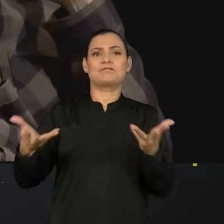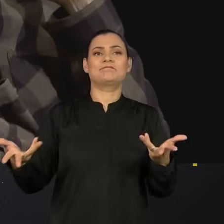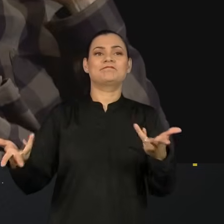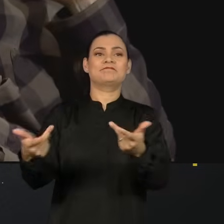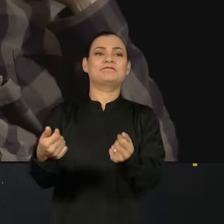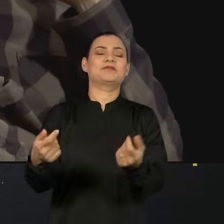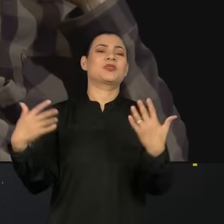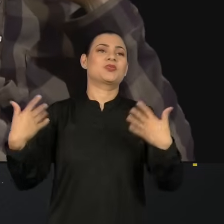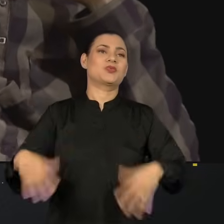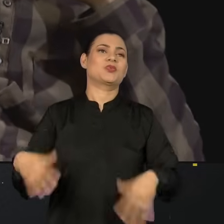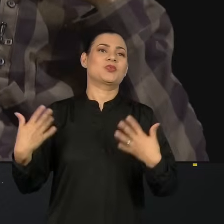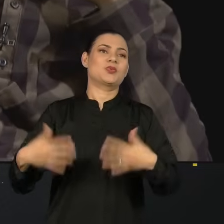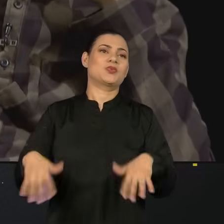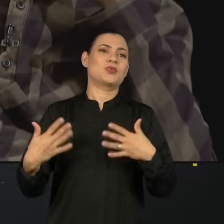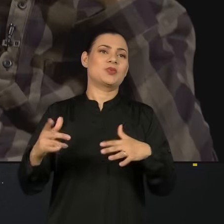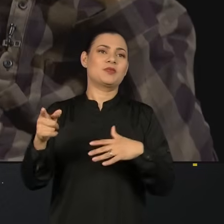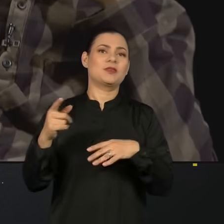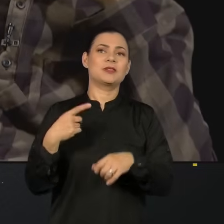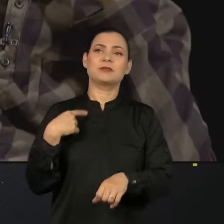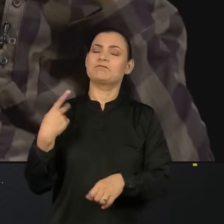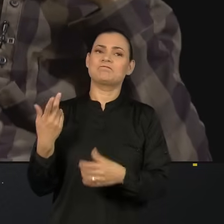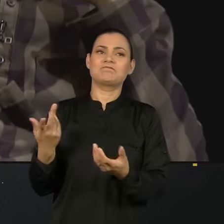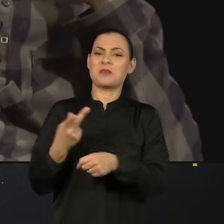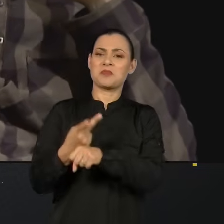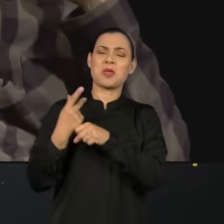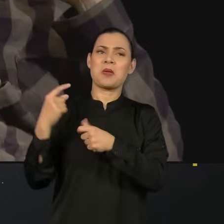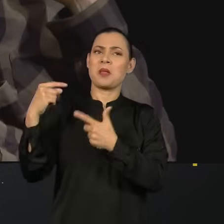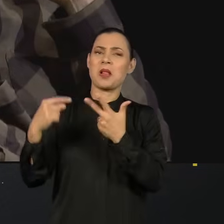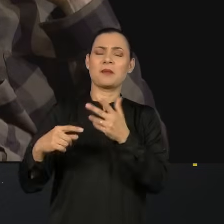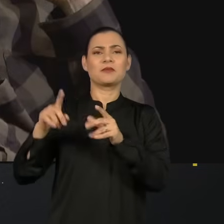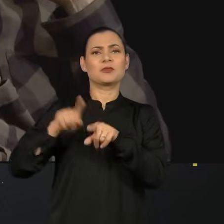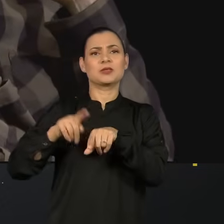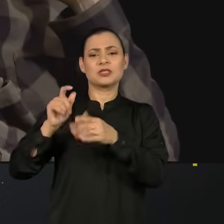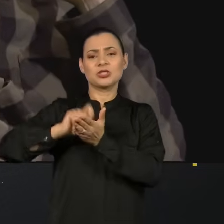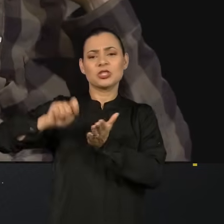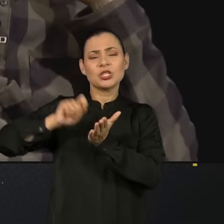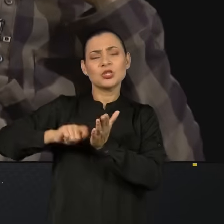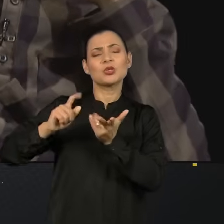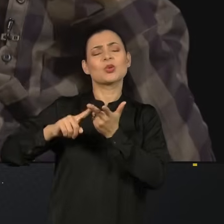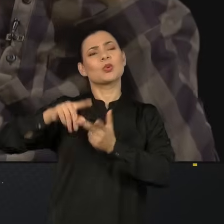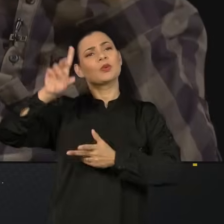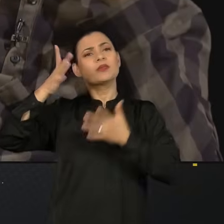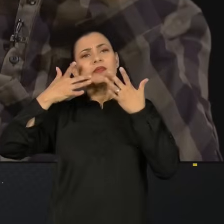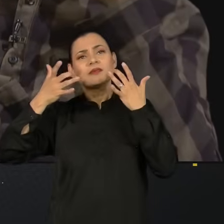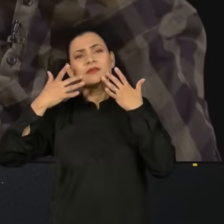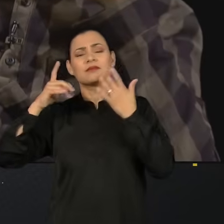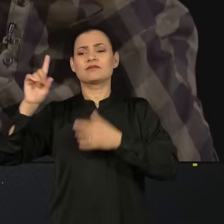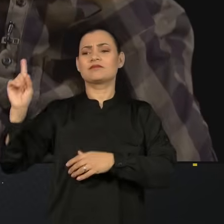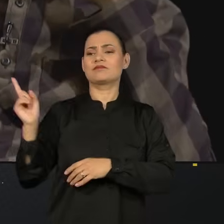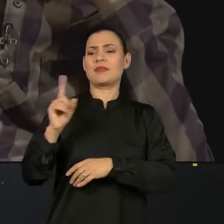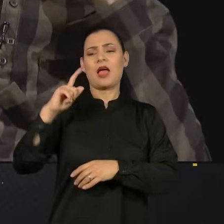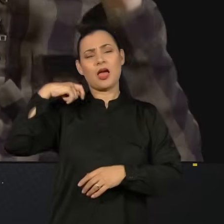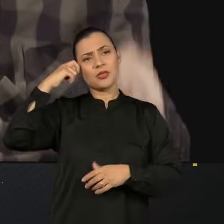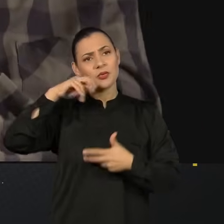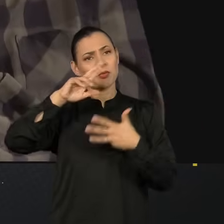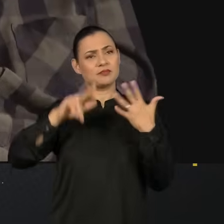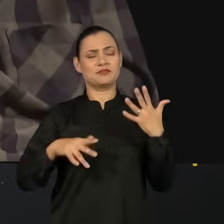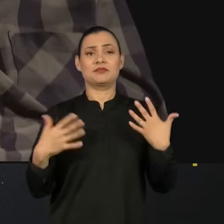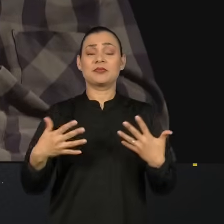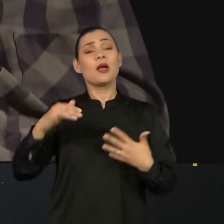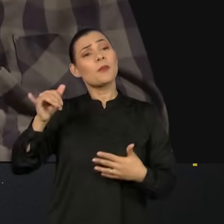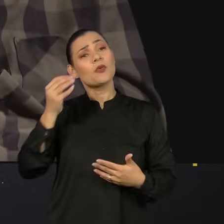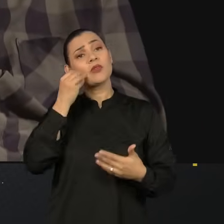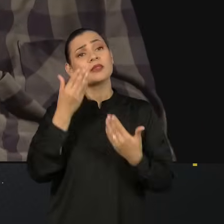brilhante, premiadíssima, sua carreira solo como dramaturgo, como escritor. E eu vou aproveitar essa chance para